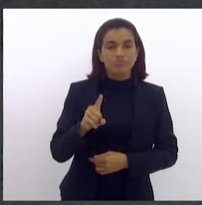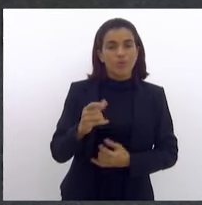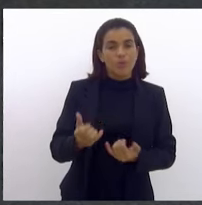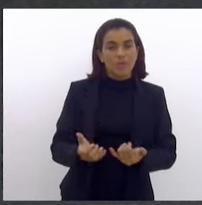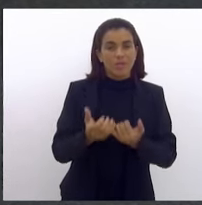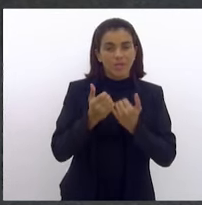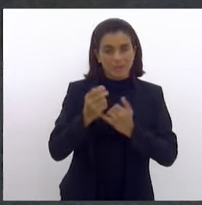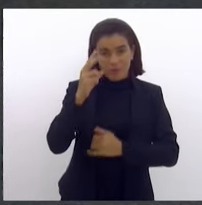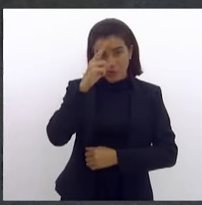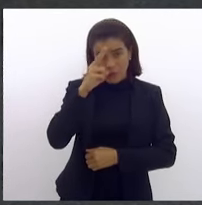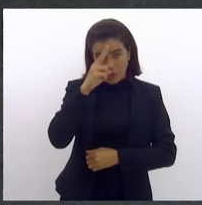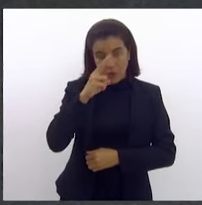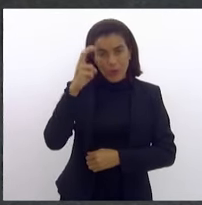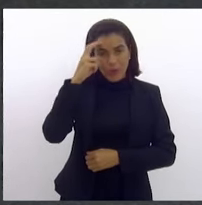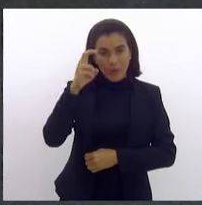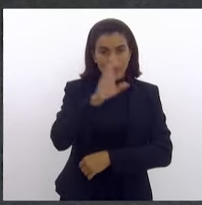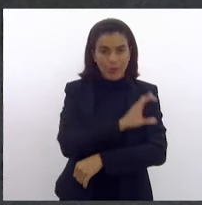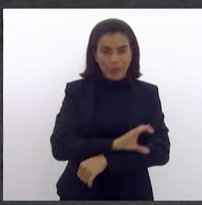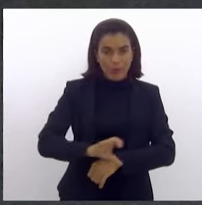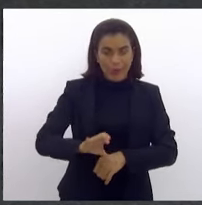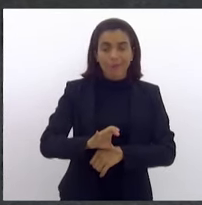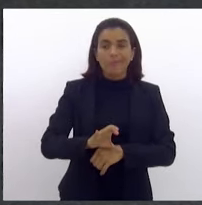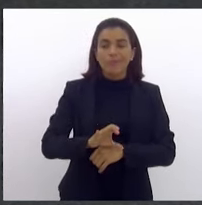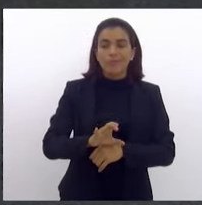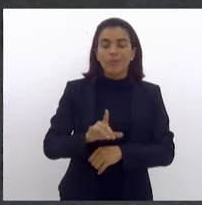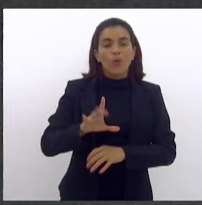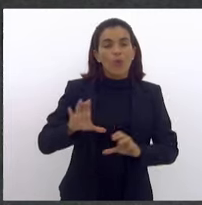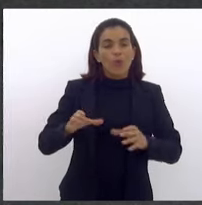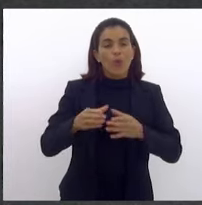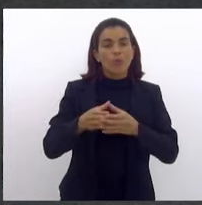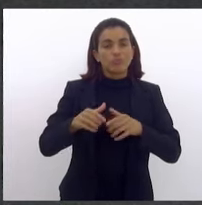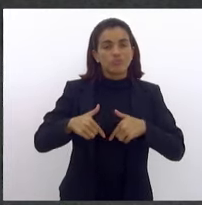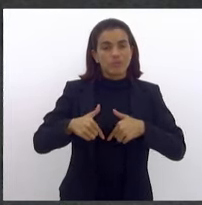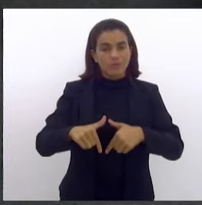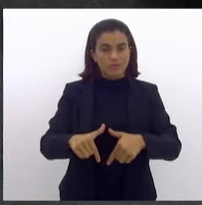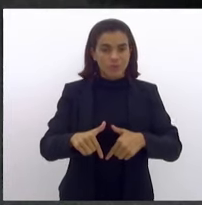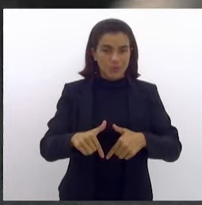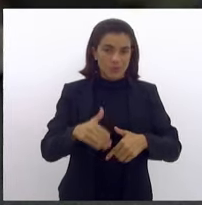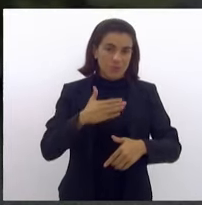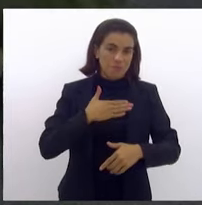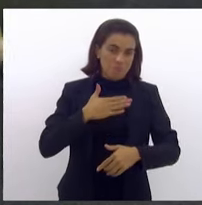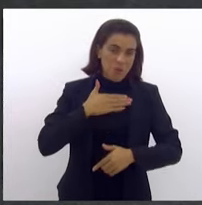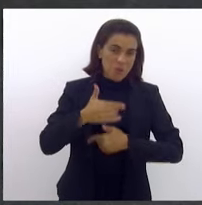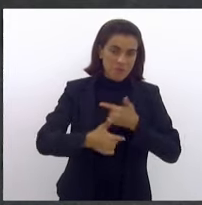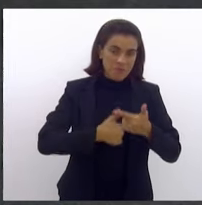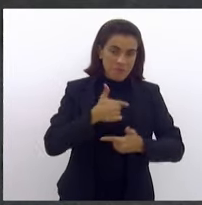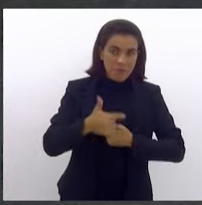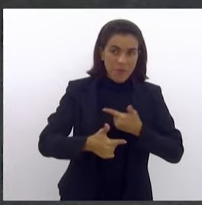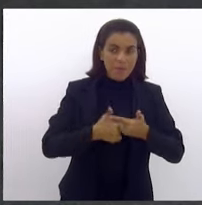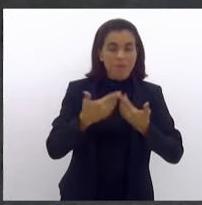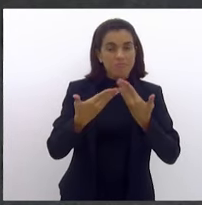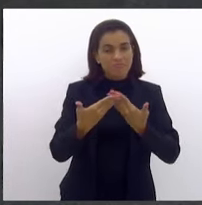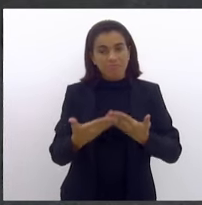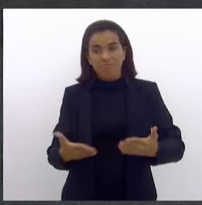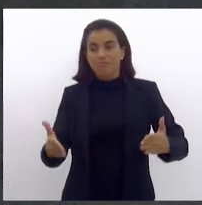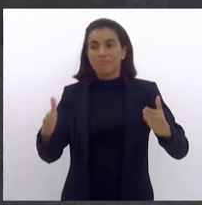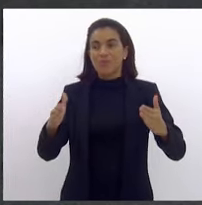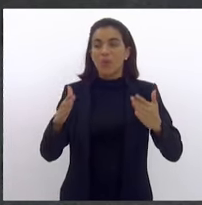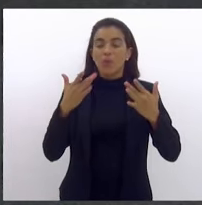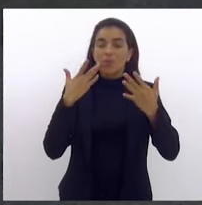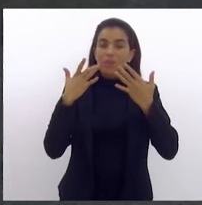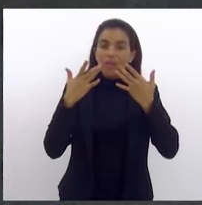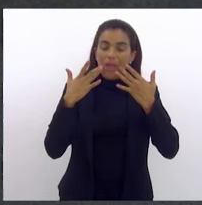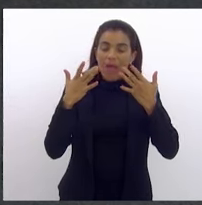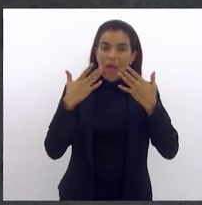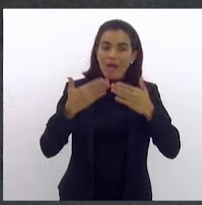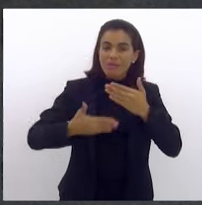é um gesto legislativo que integra um conjunto de ações que o meu mandato vem fazendo para a gente reabrir um teatro que foi